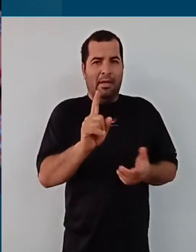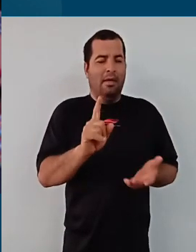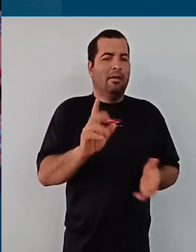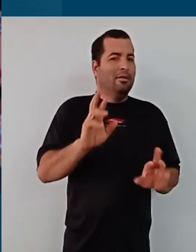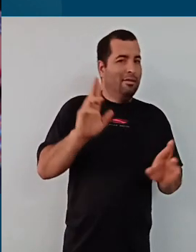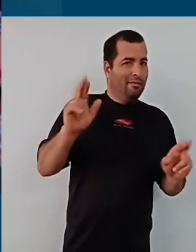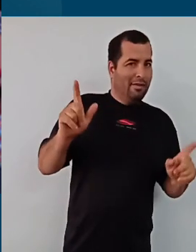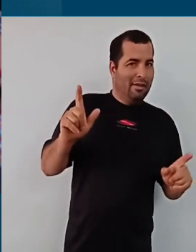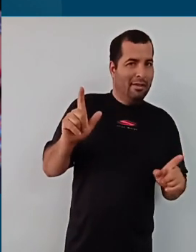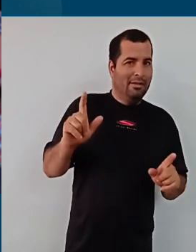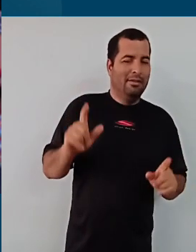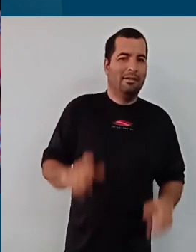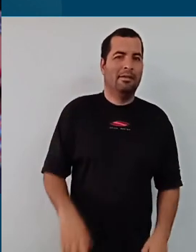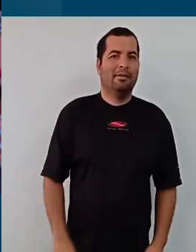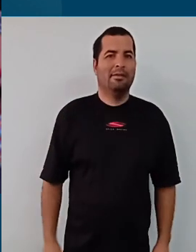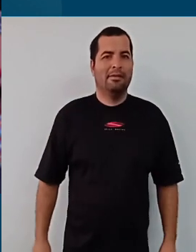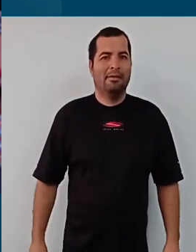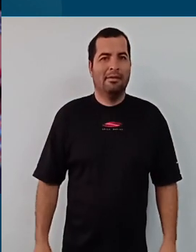coisa, né, Inês?